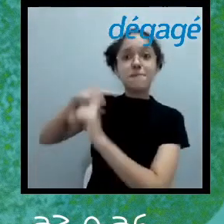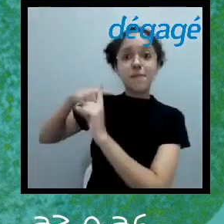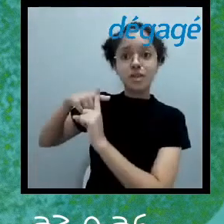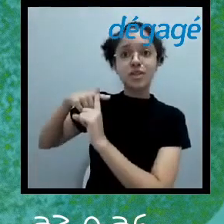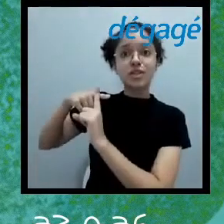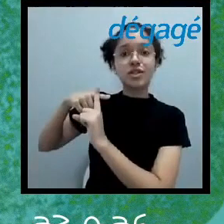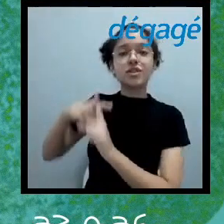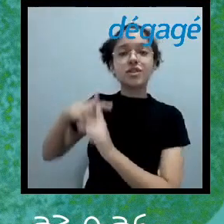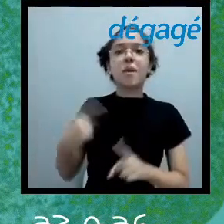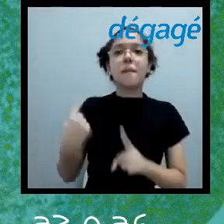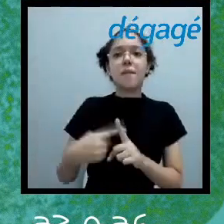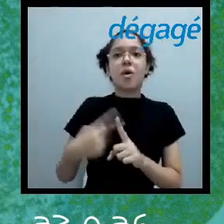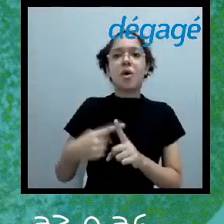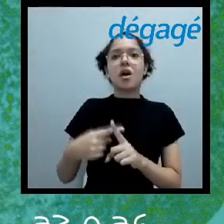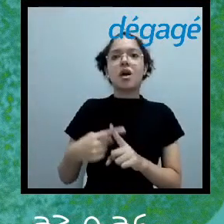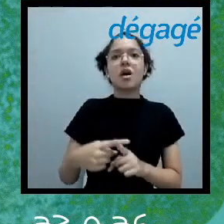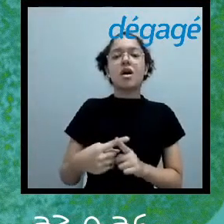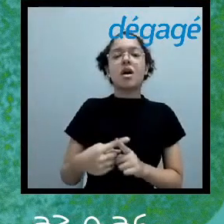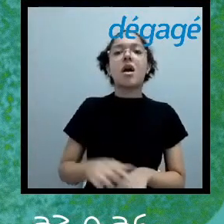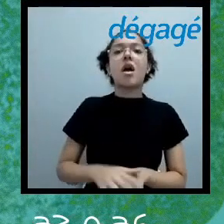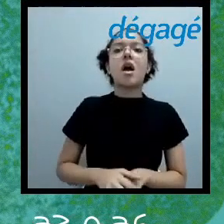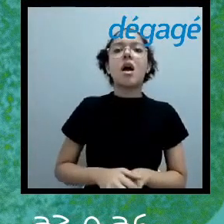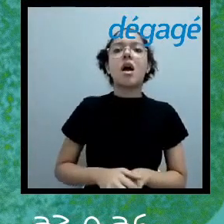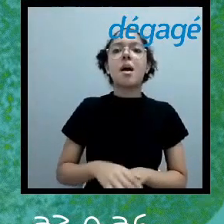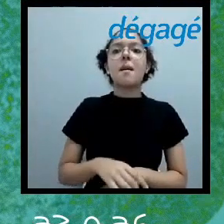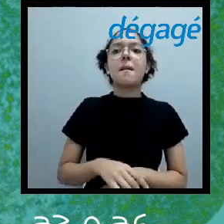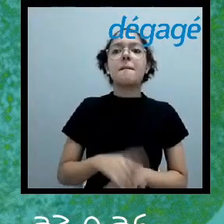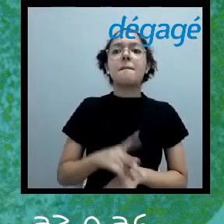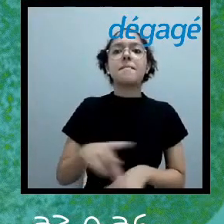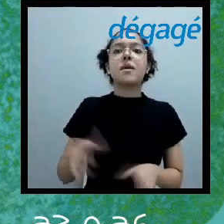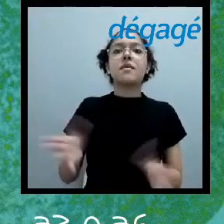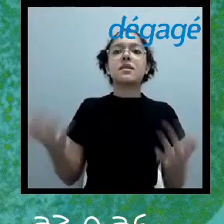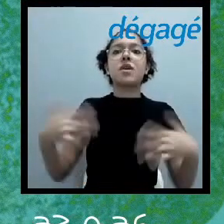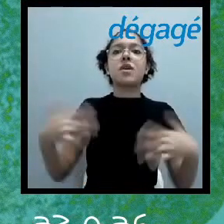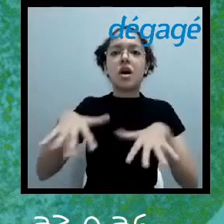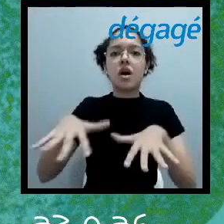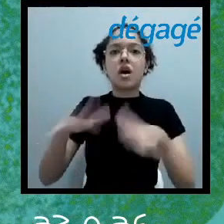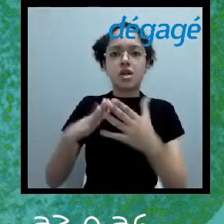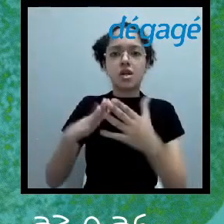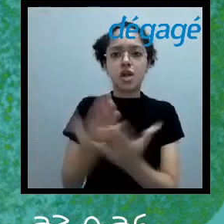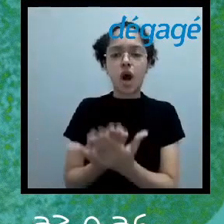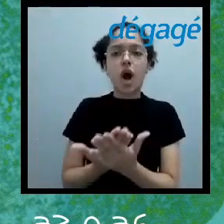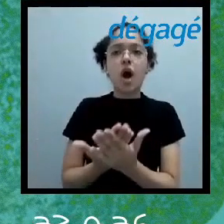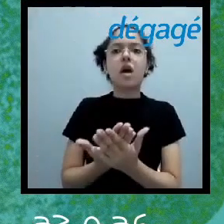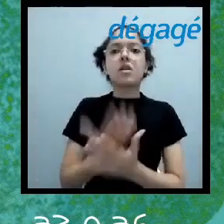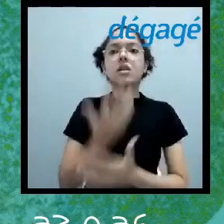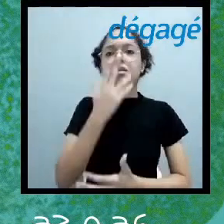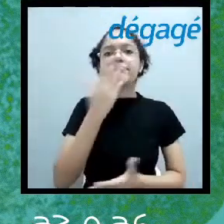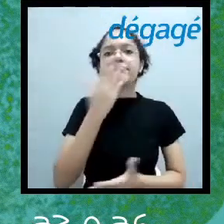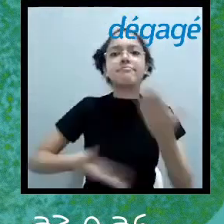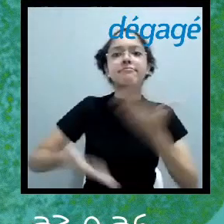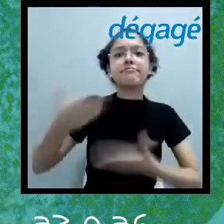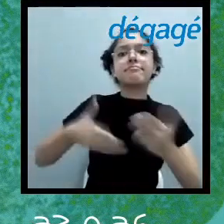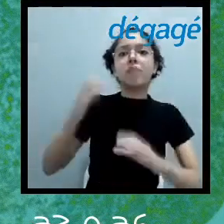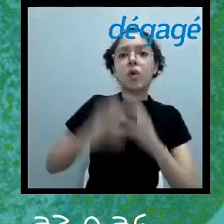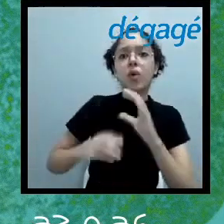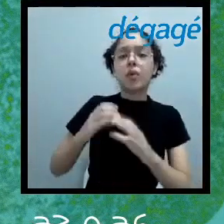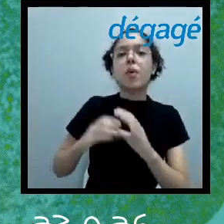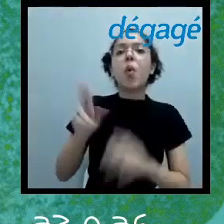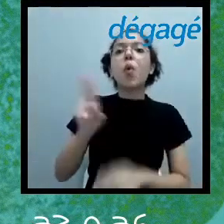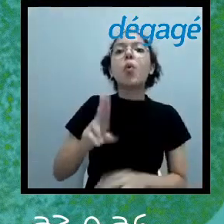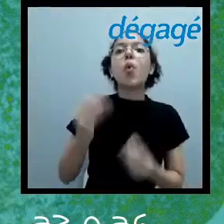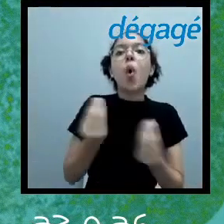da maluquice, de ter coragem de produzir espaço de liberdade, de aprendizado e de relação através da arte para todos